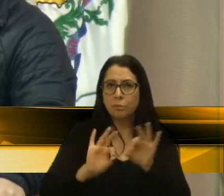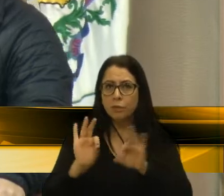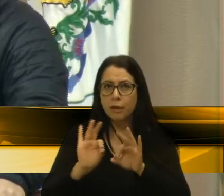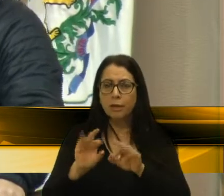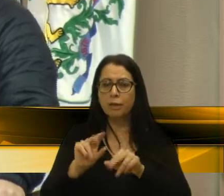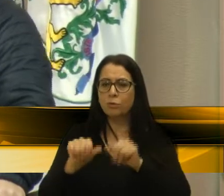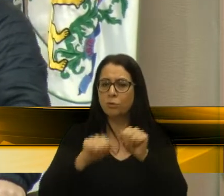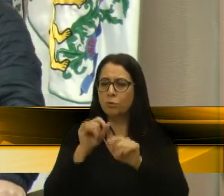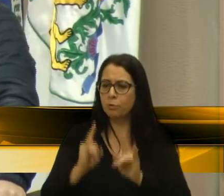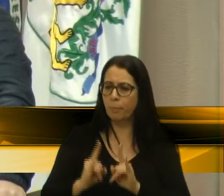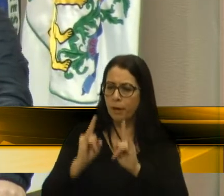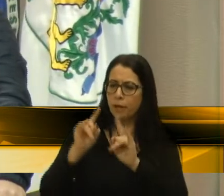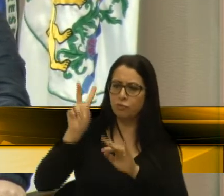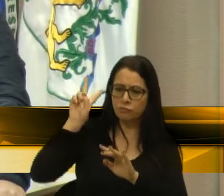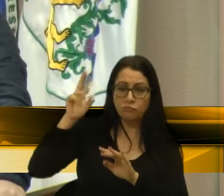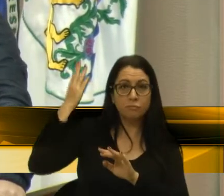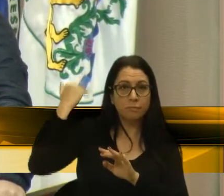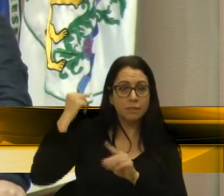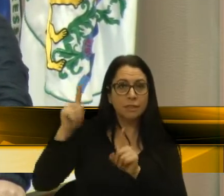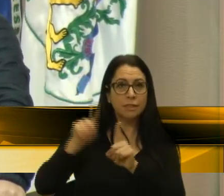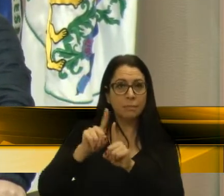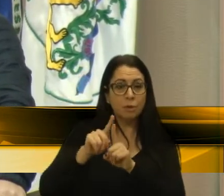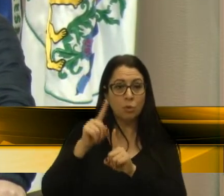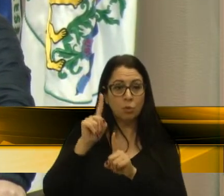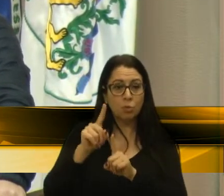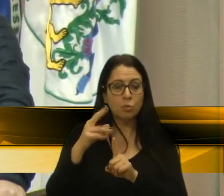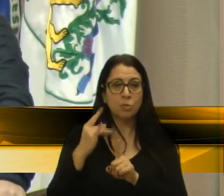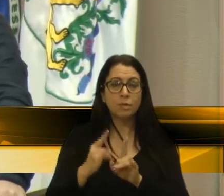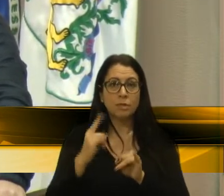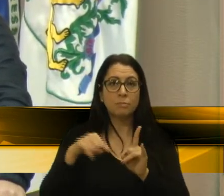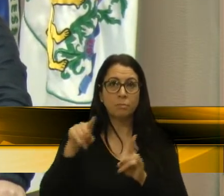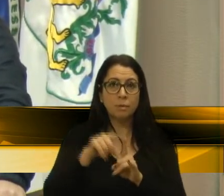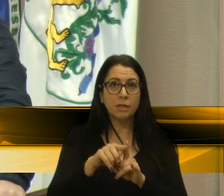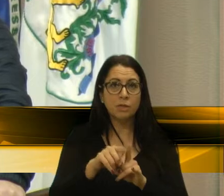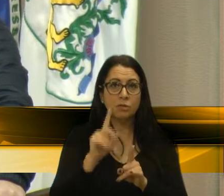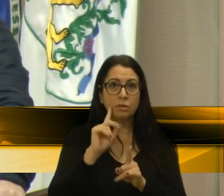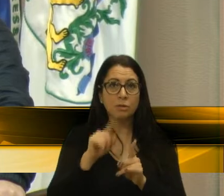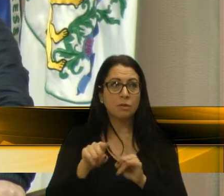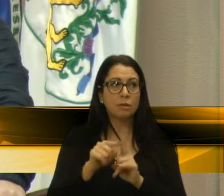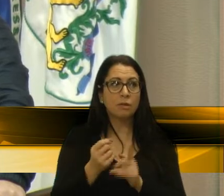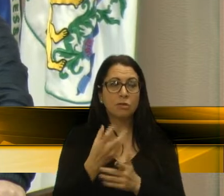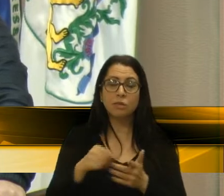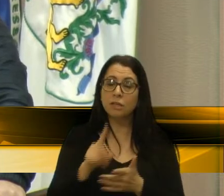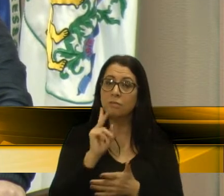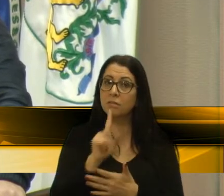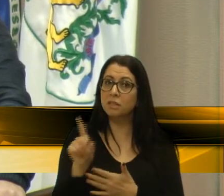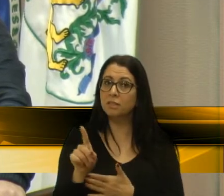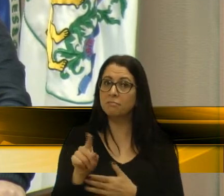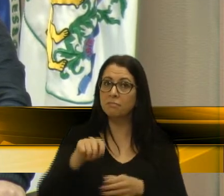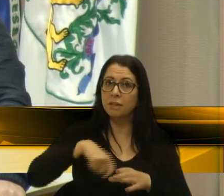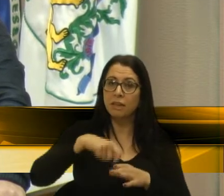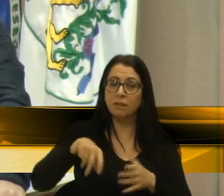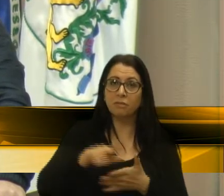restauraram prédios históricos. Inclusive, num desses prédios, eles criaram o Museu da Gastronomia.